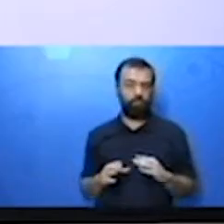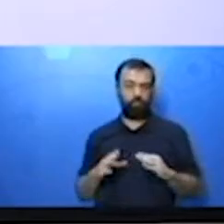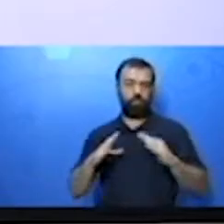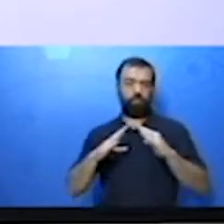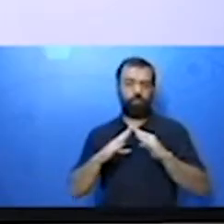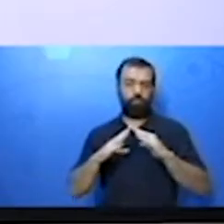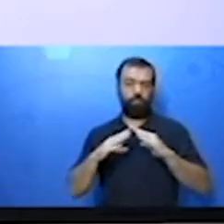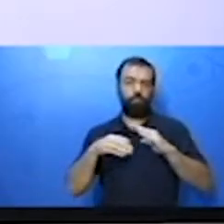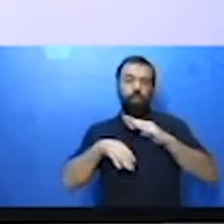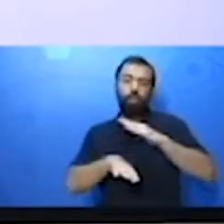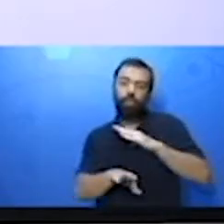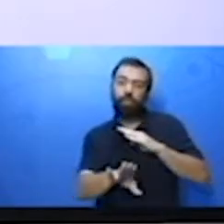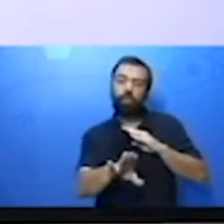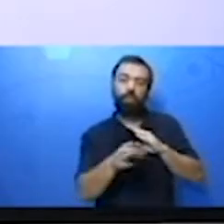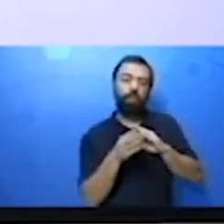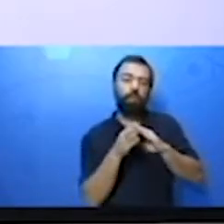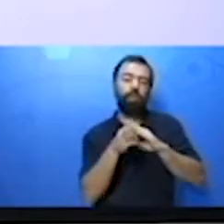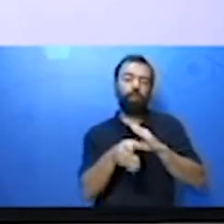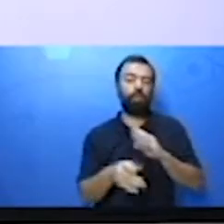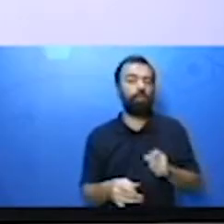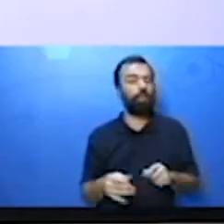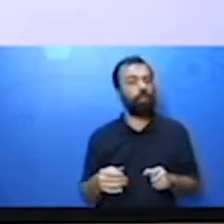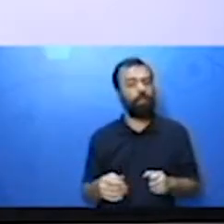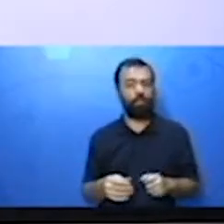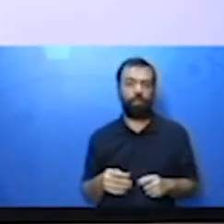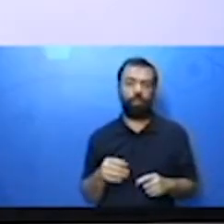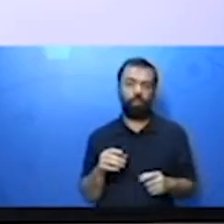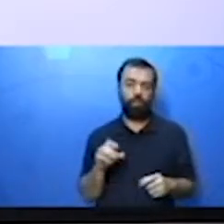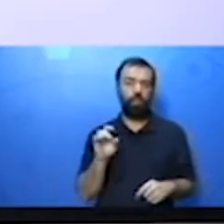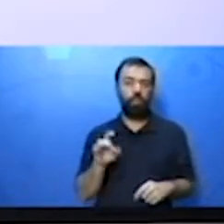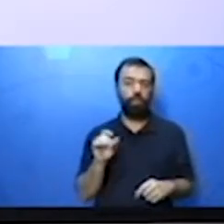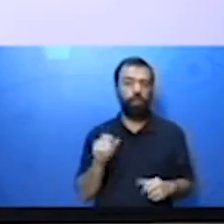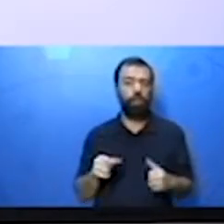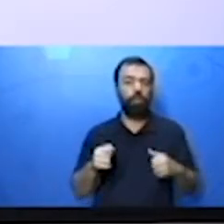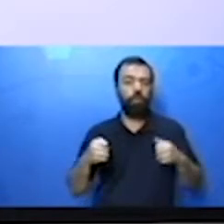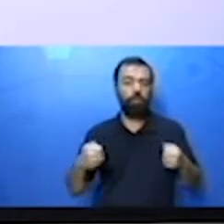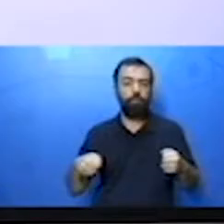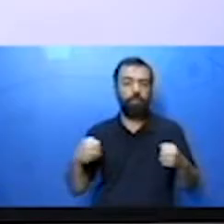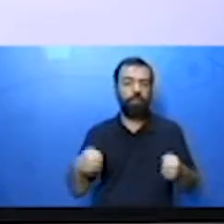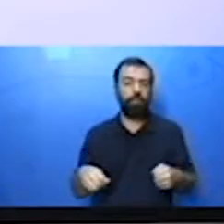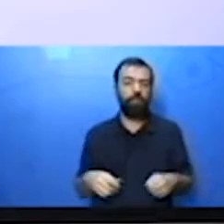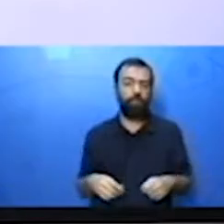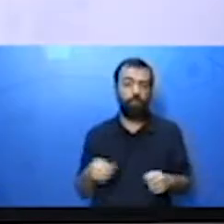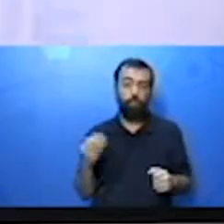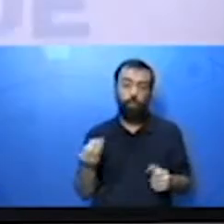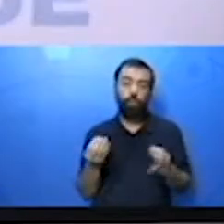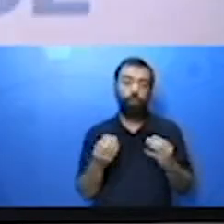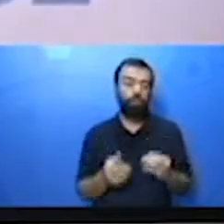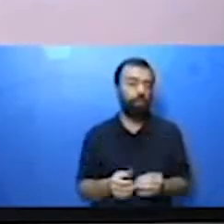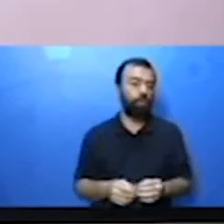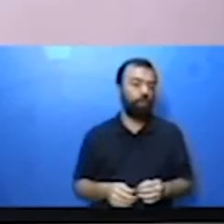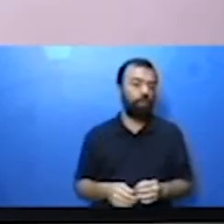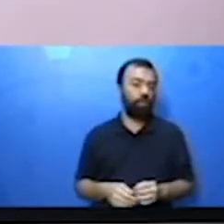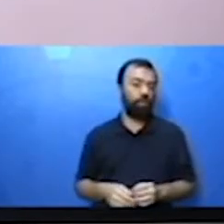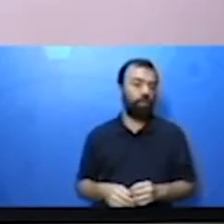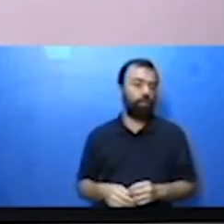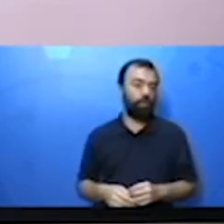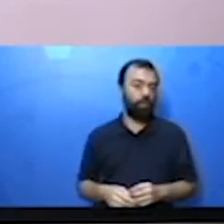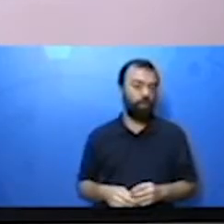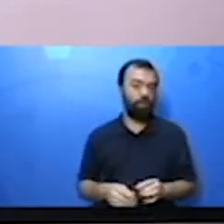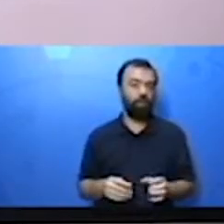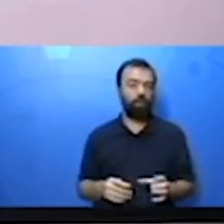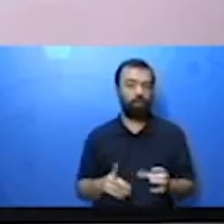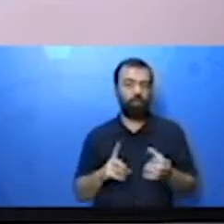necessidade máxima. Vamos ficar em casa, não vamos reunir, fazer festas. O